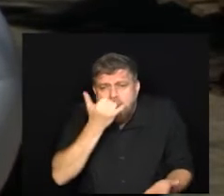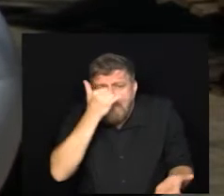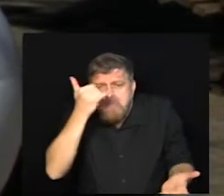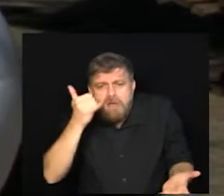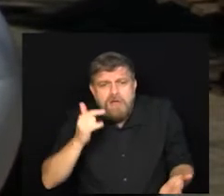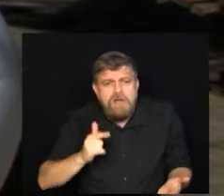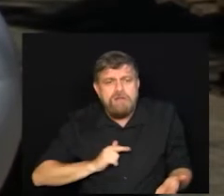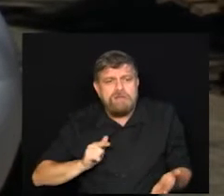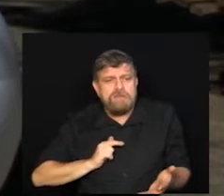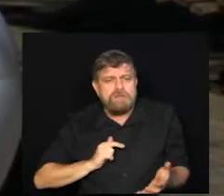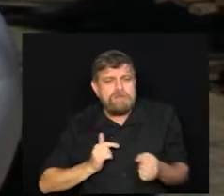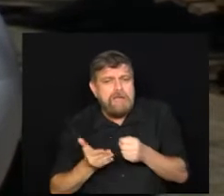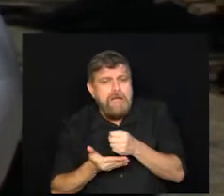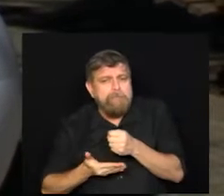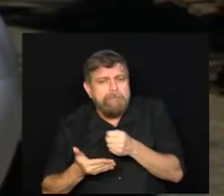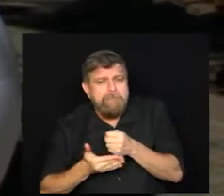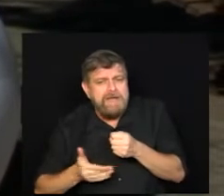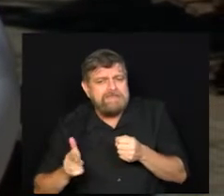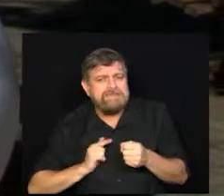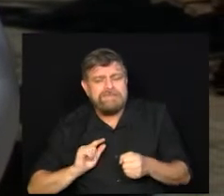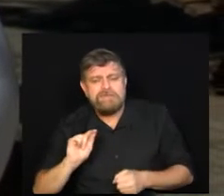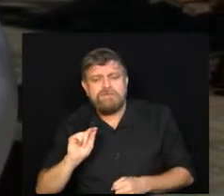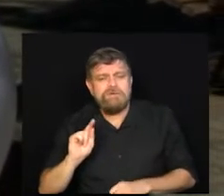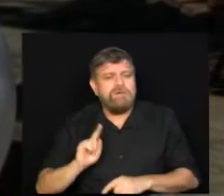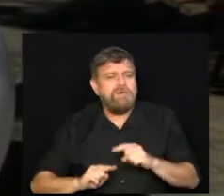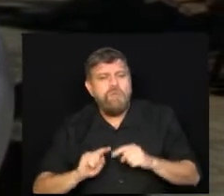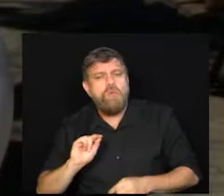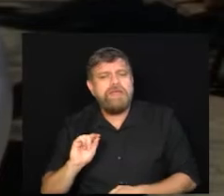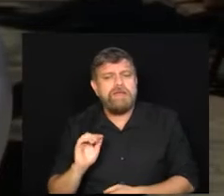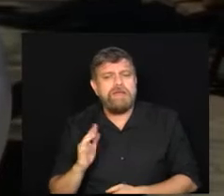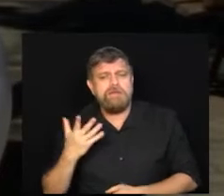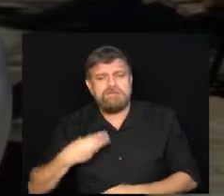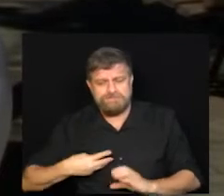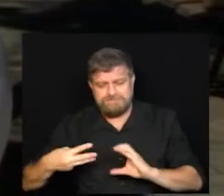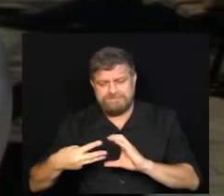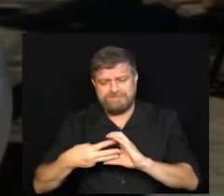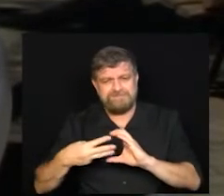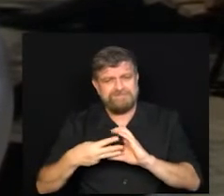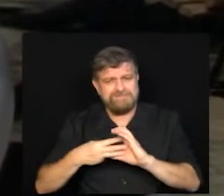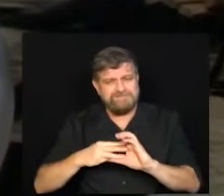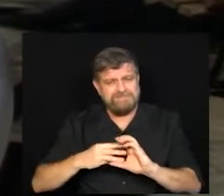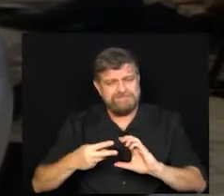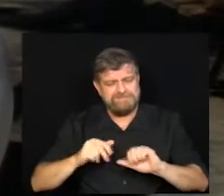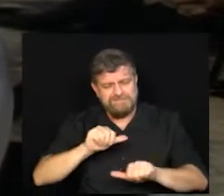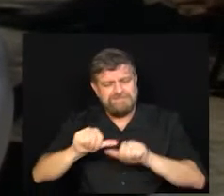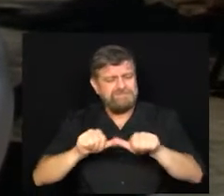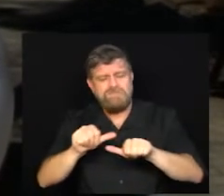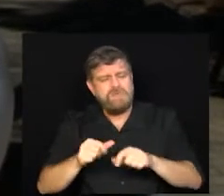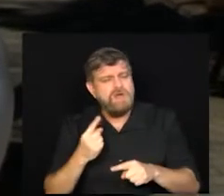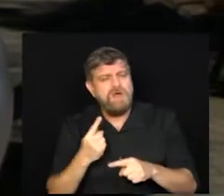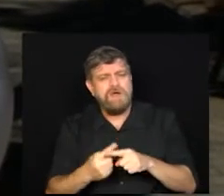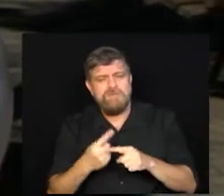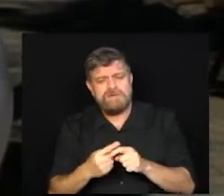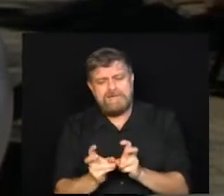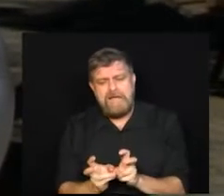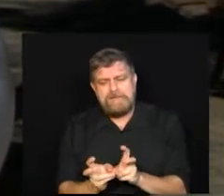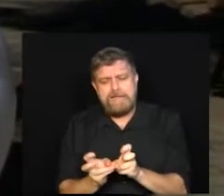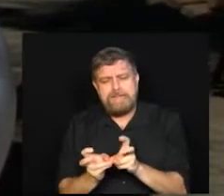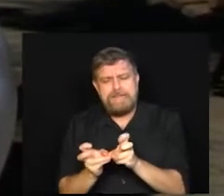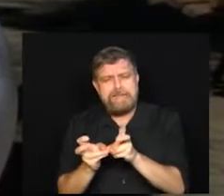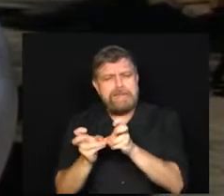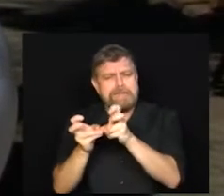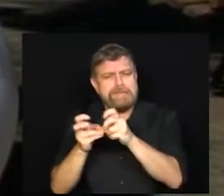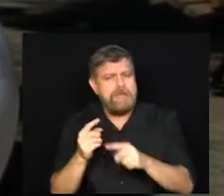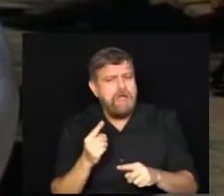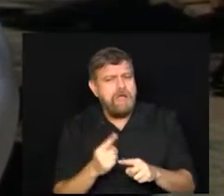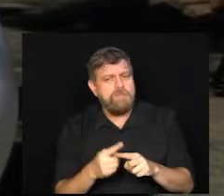Existe algum fator reagente às células? Como que a gente pode explicar isso para deixar bem